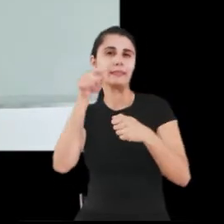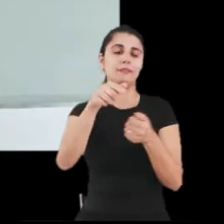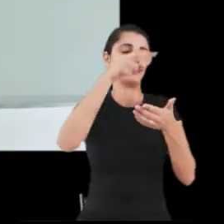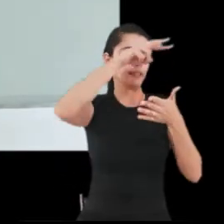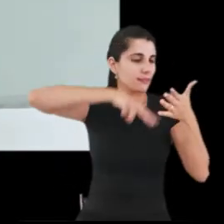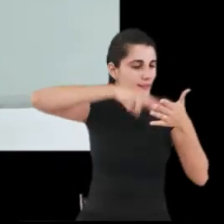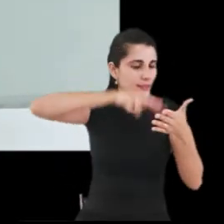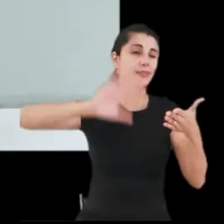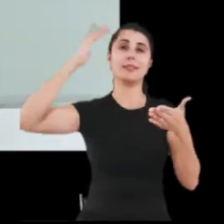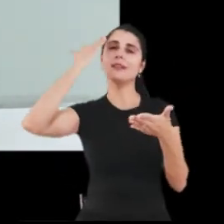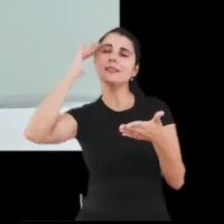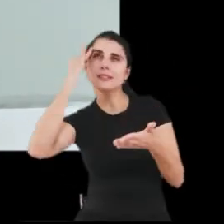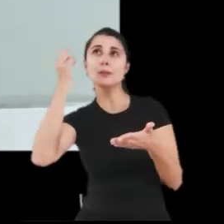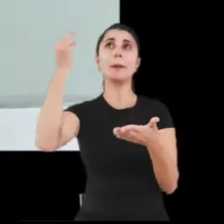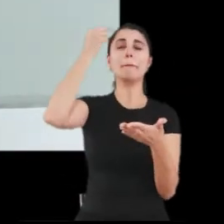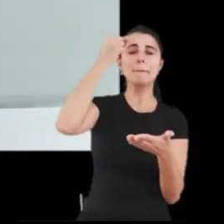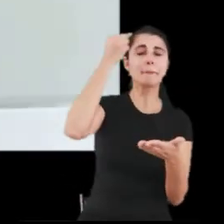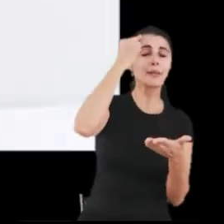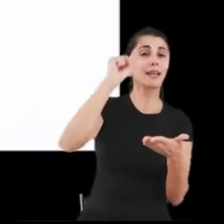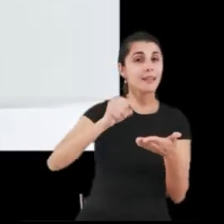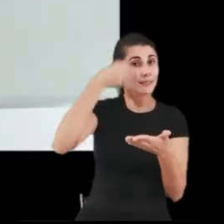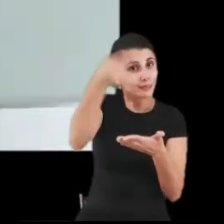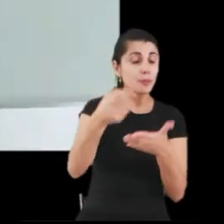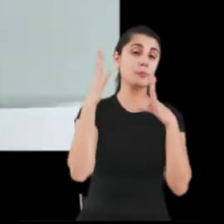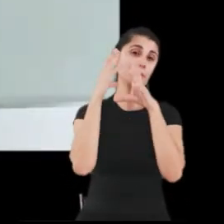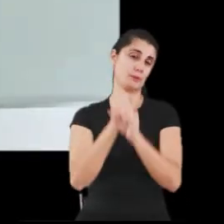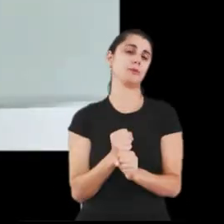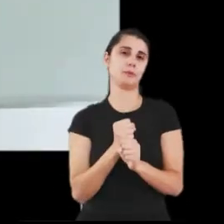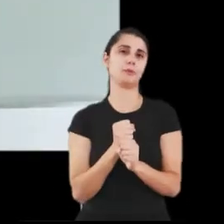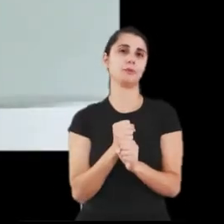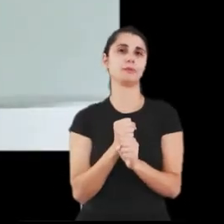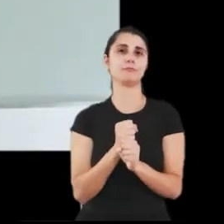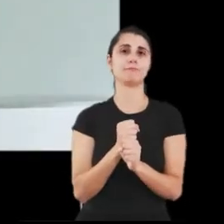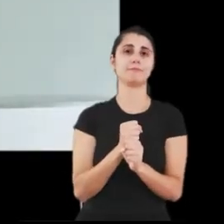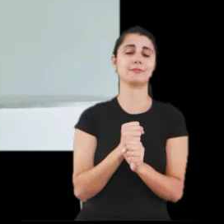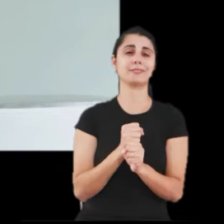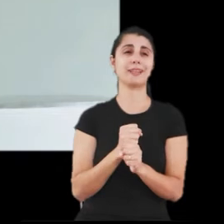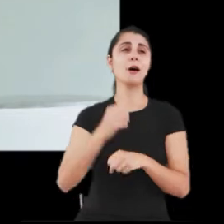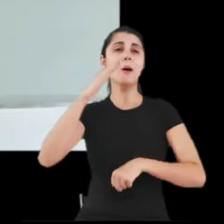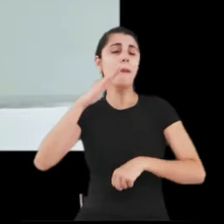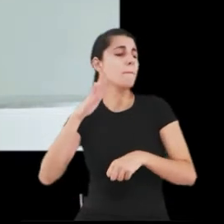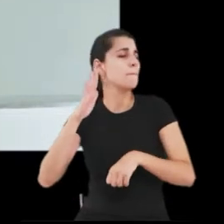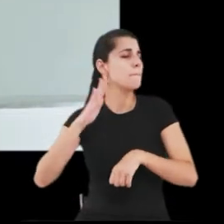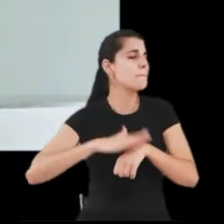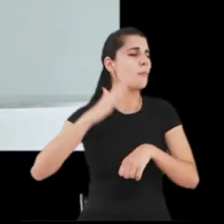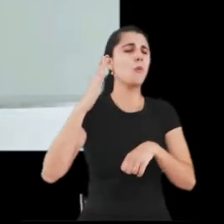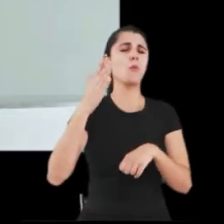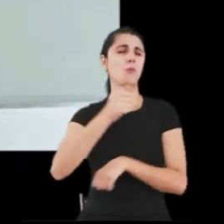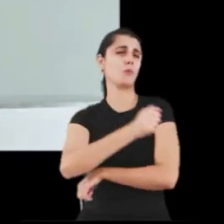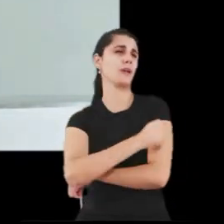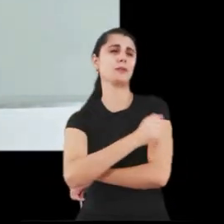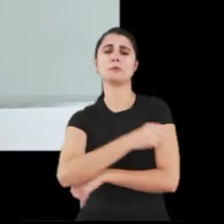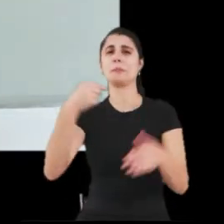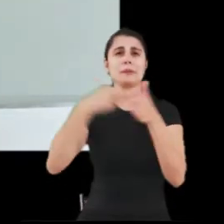texto, interpretar, para depois fazer a conta. Agora vem a dúvida da maioria dos alunos. Professor, que assunto é